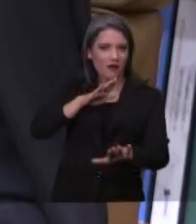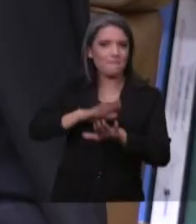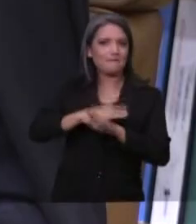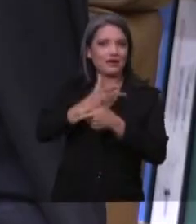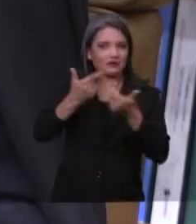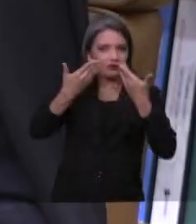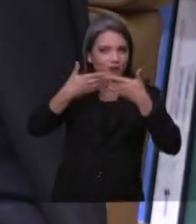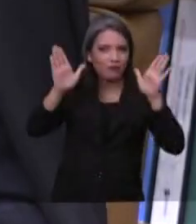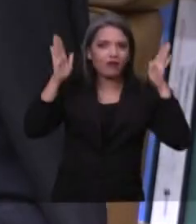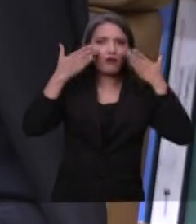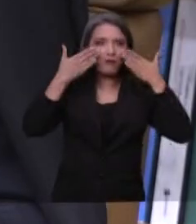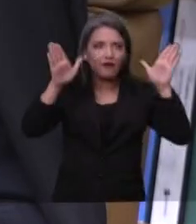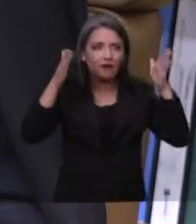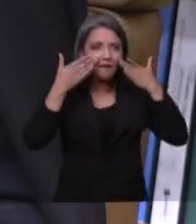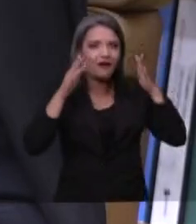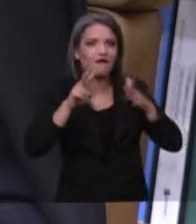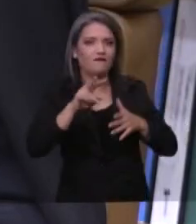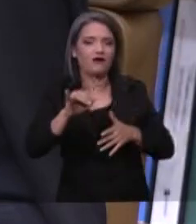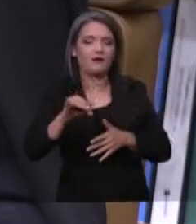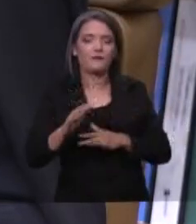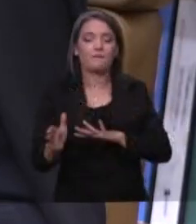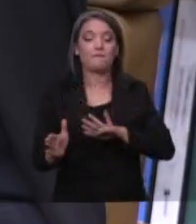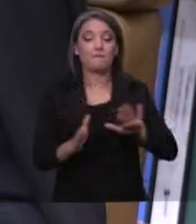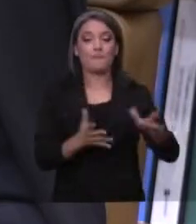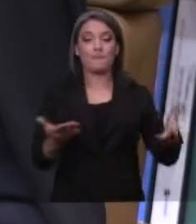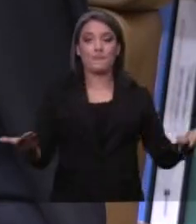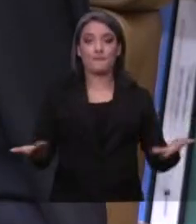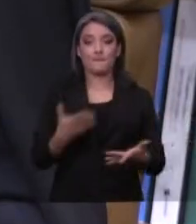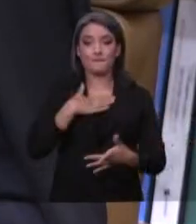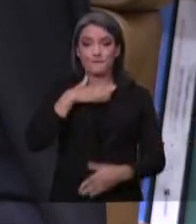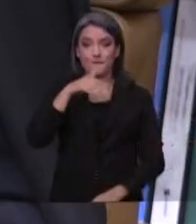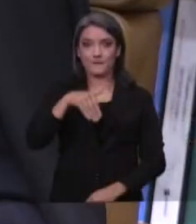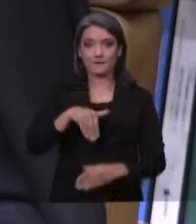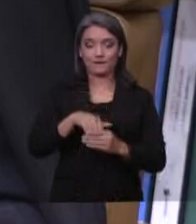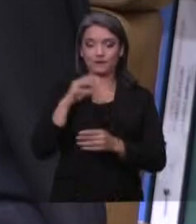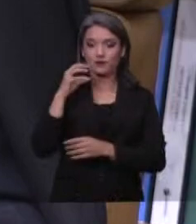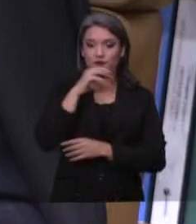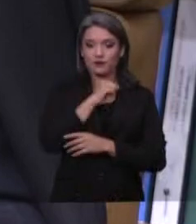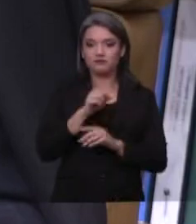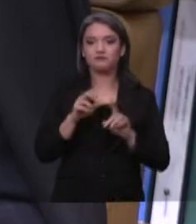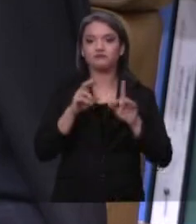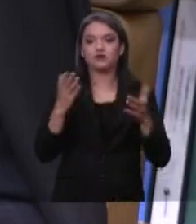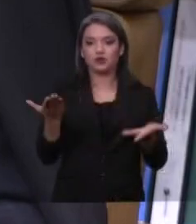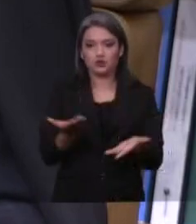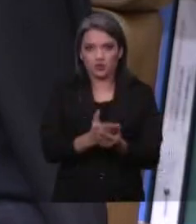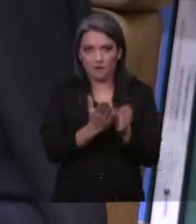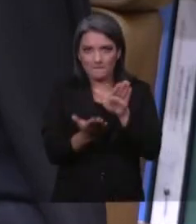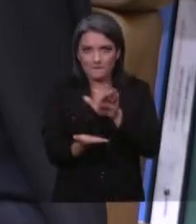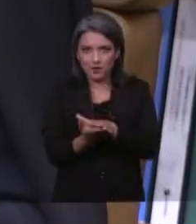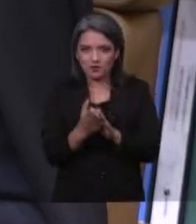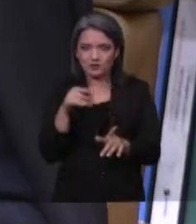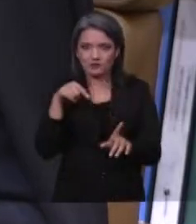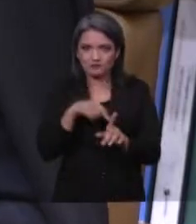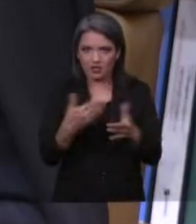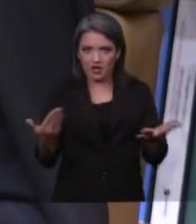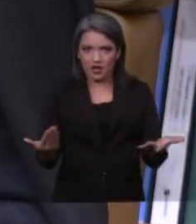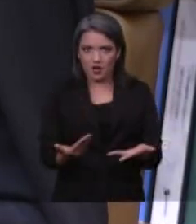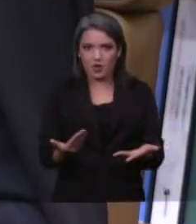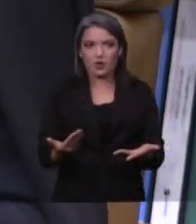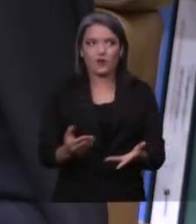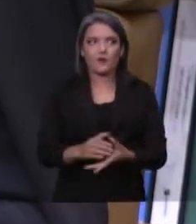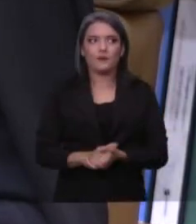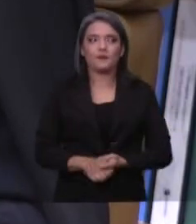integralmente. Passo, então, presidente, ao meu breve voto sobre o processo em si, que, como